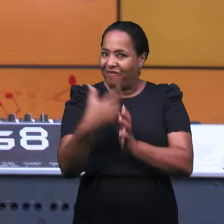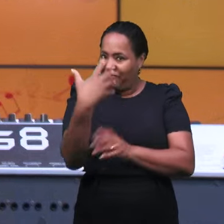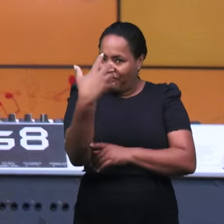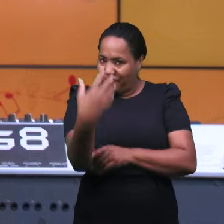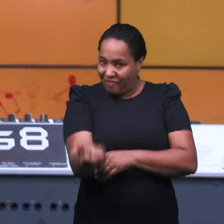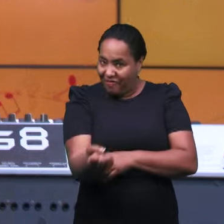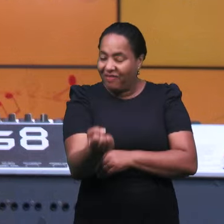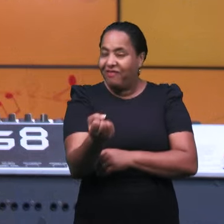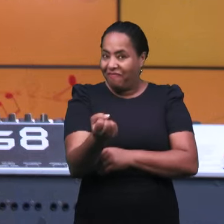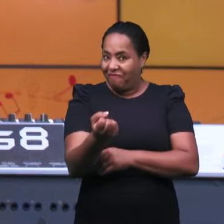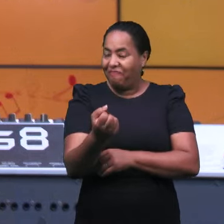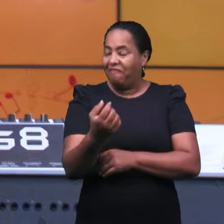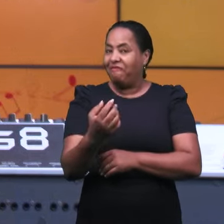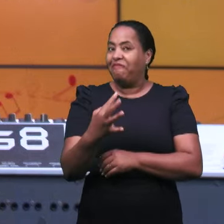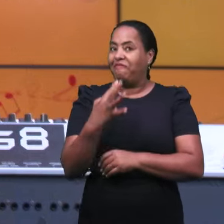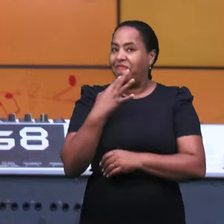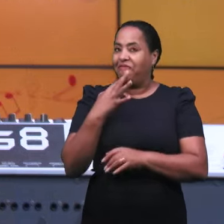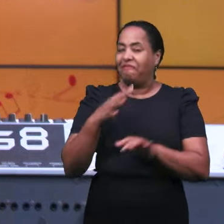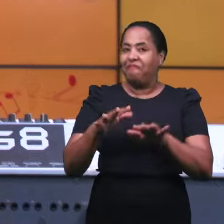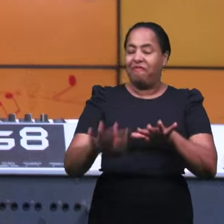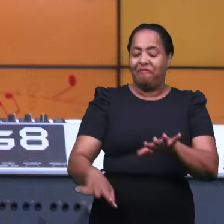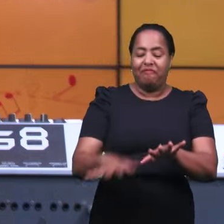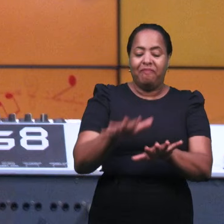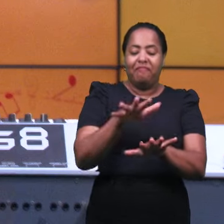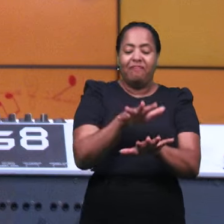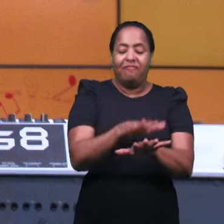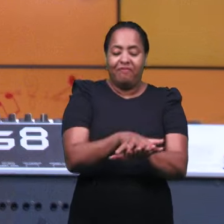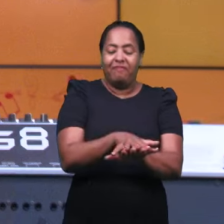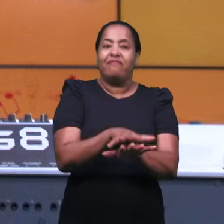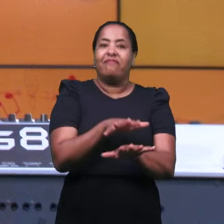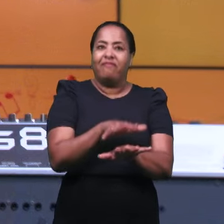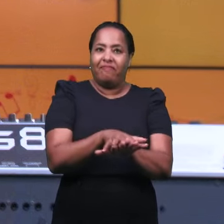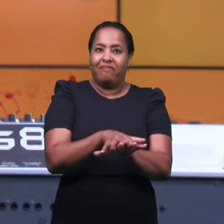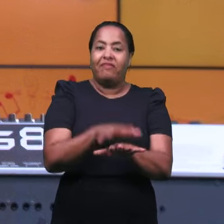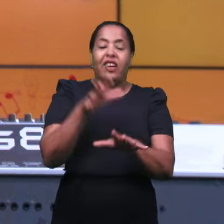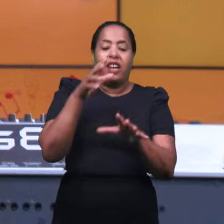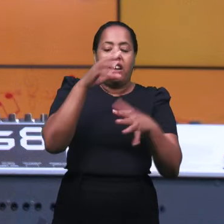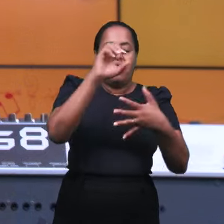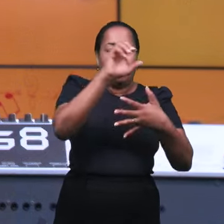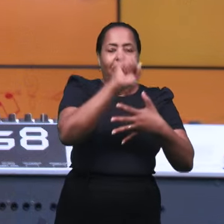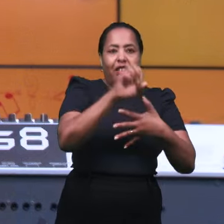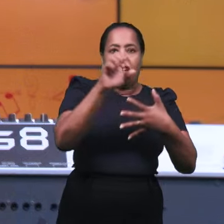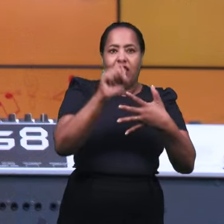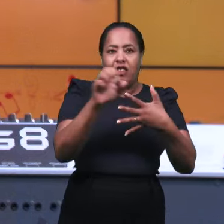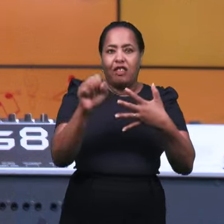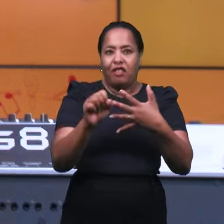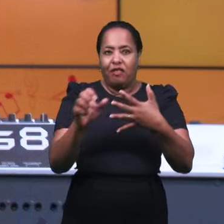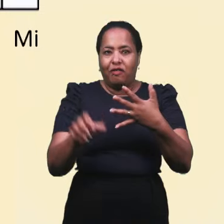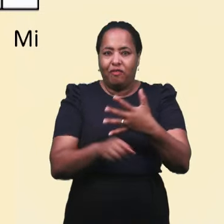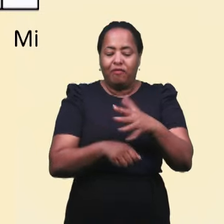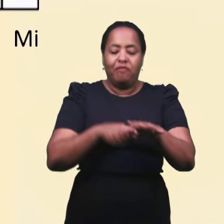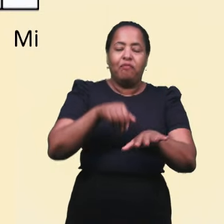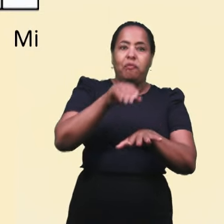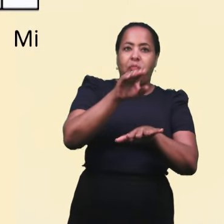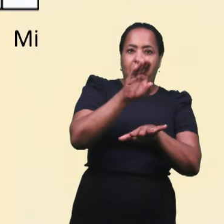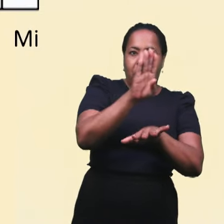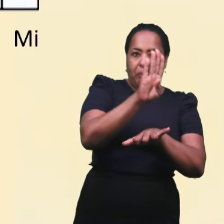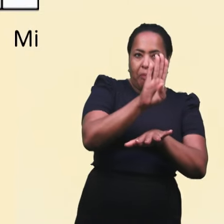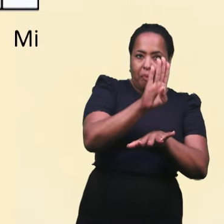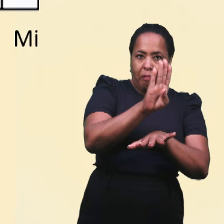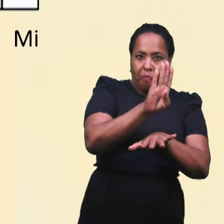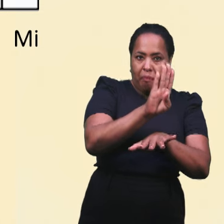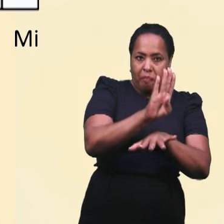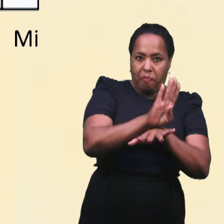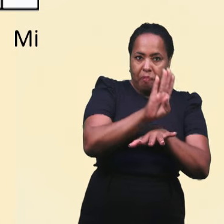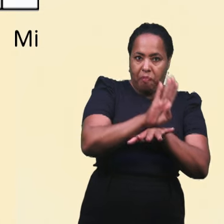conhecer as cifras? A posição das notas, nós teremos a cifra B, que é um